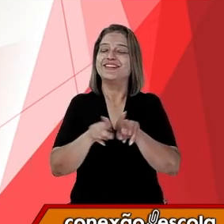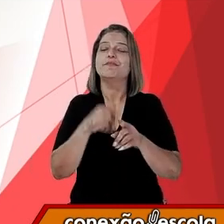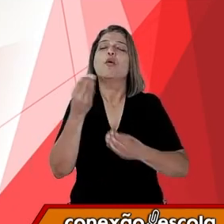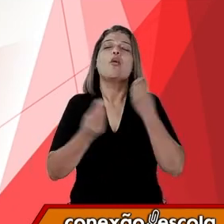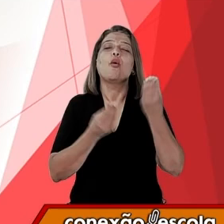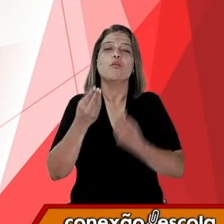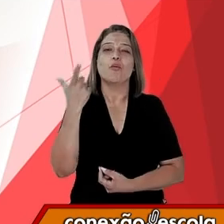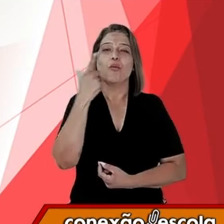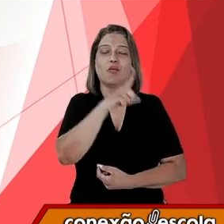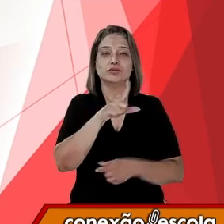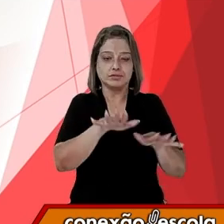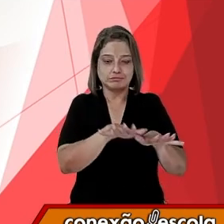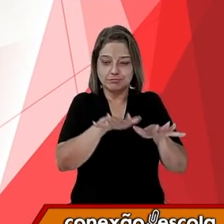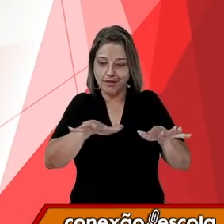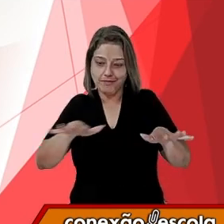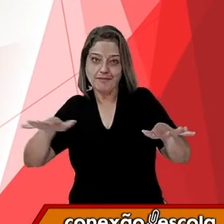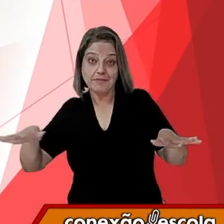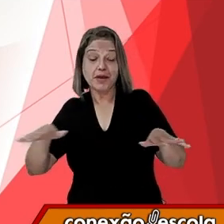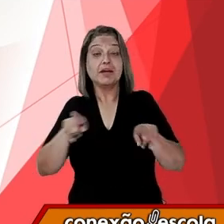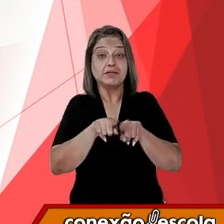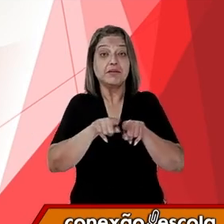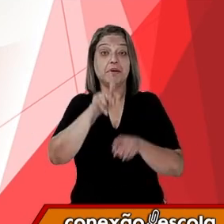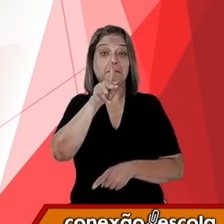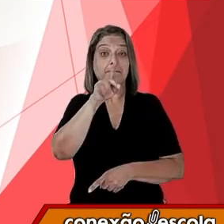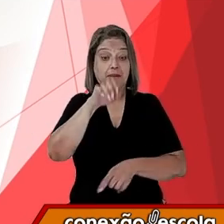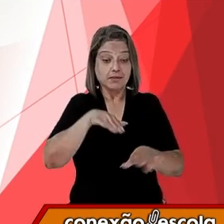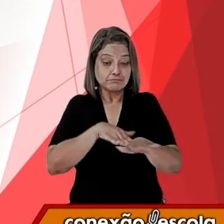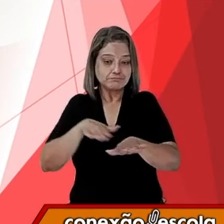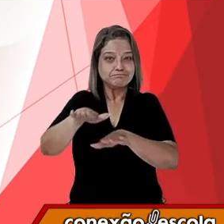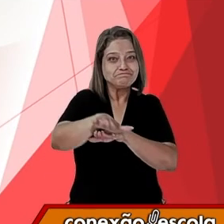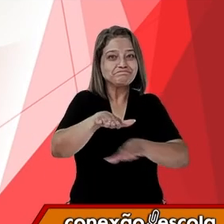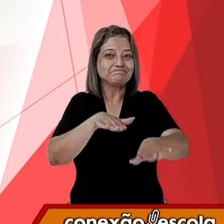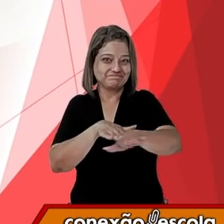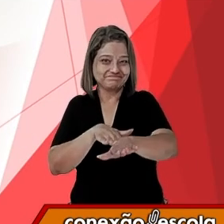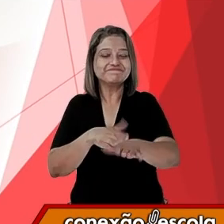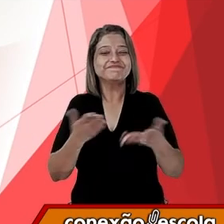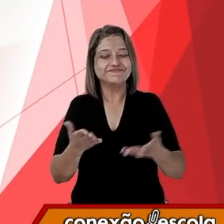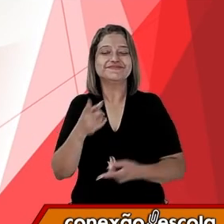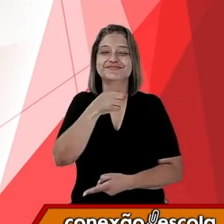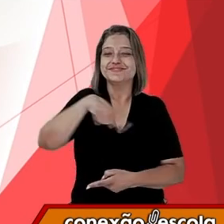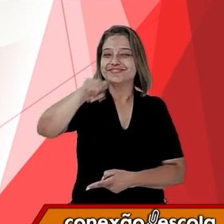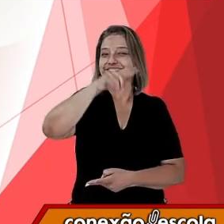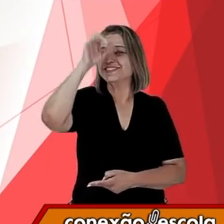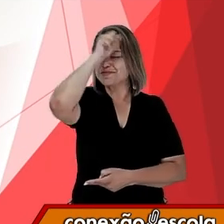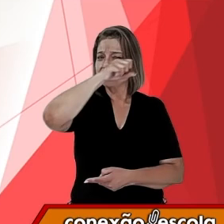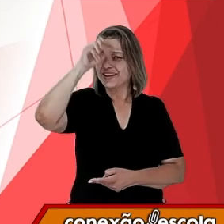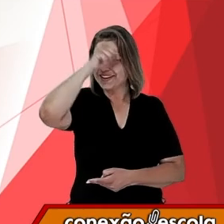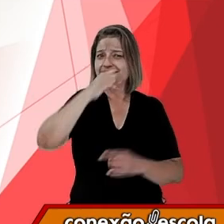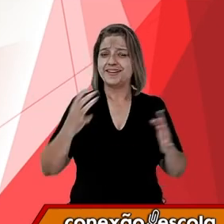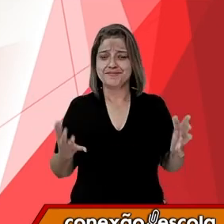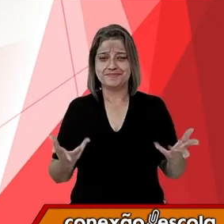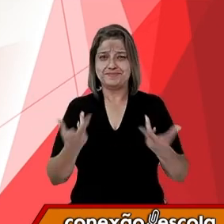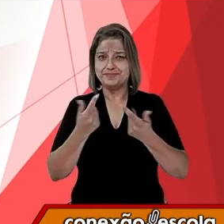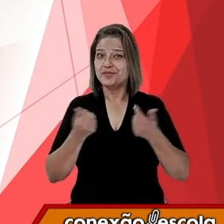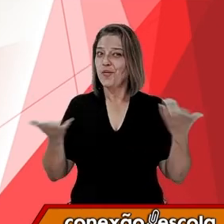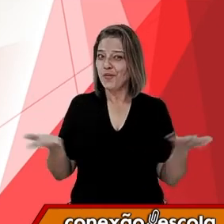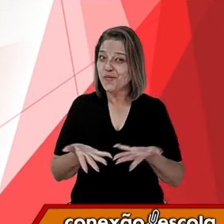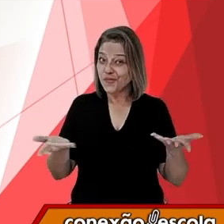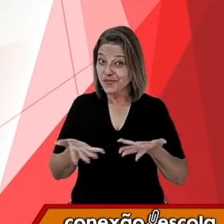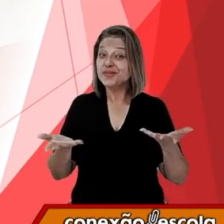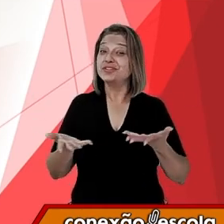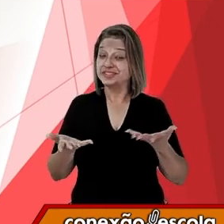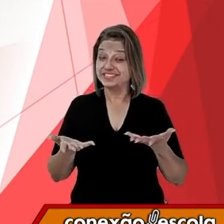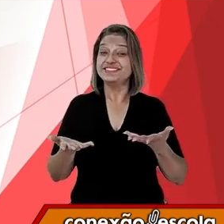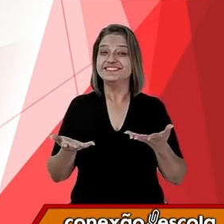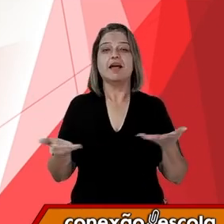medir com palmos e passos. Vocês aprenderam muitas habilidades hoje. E